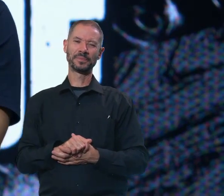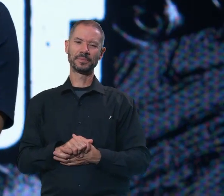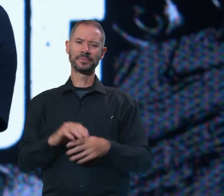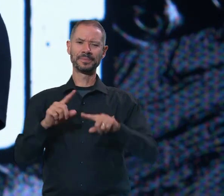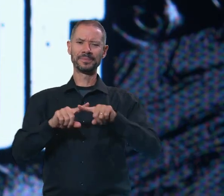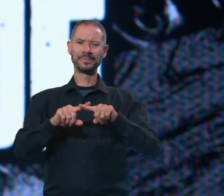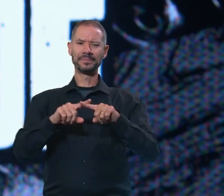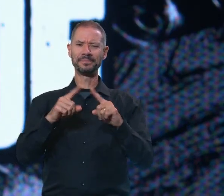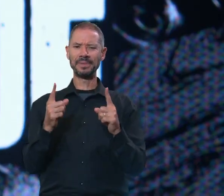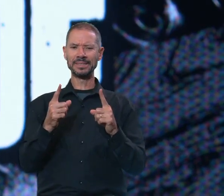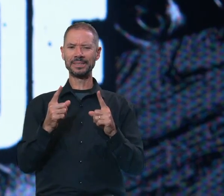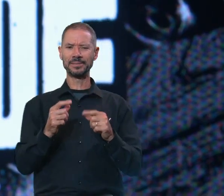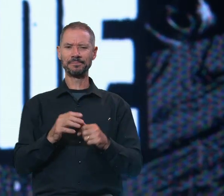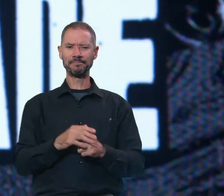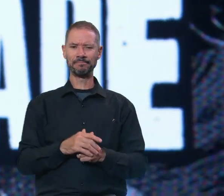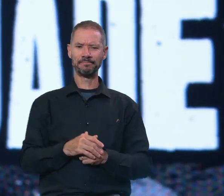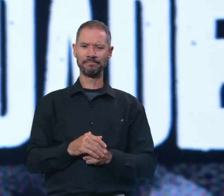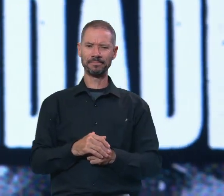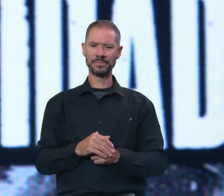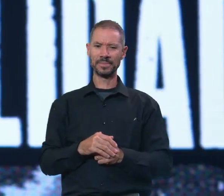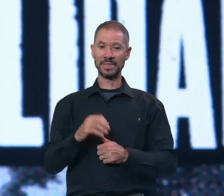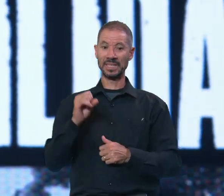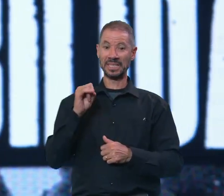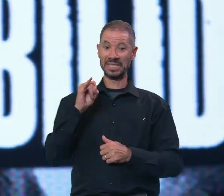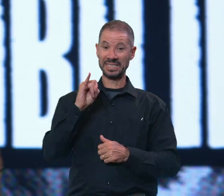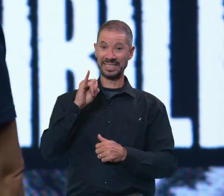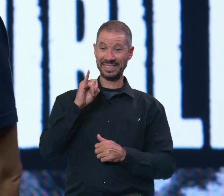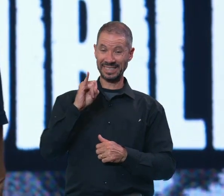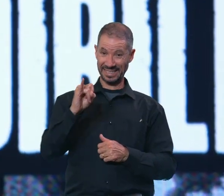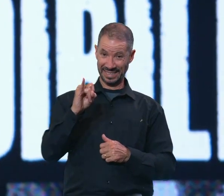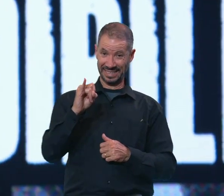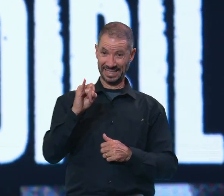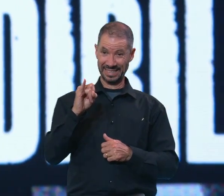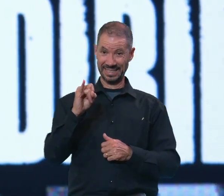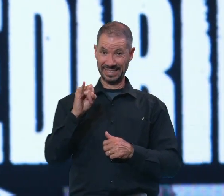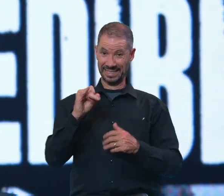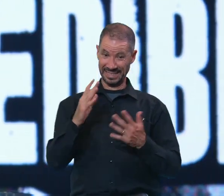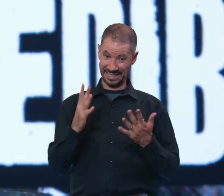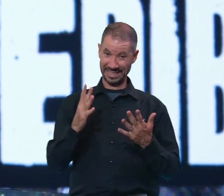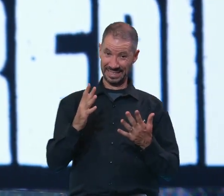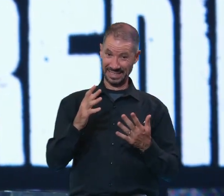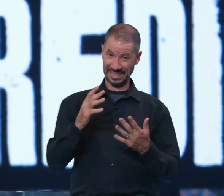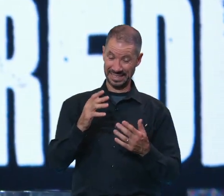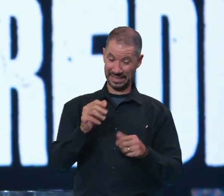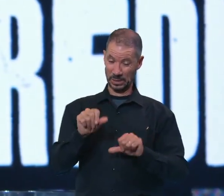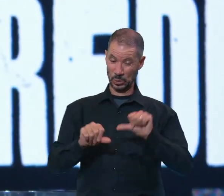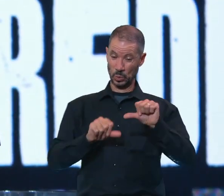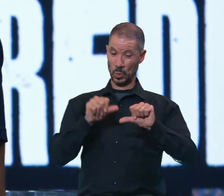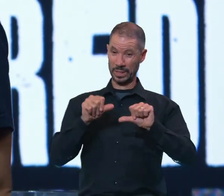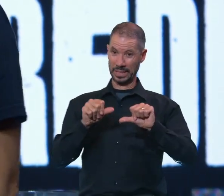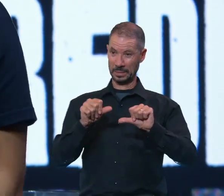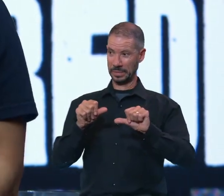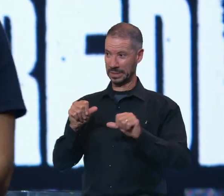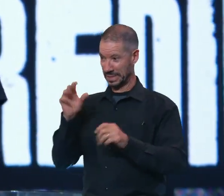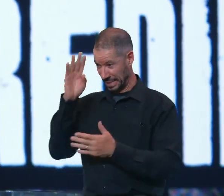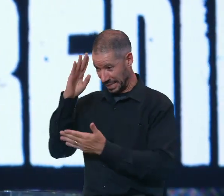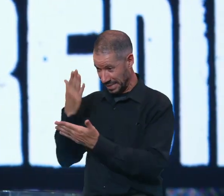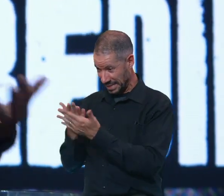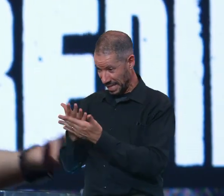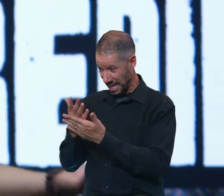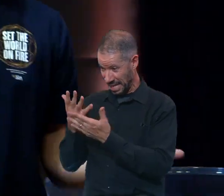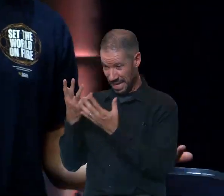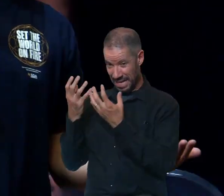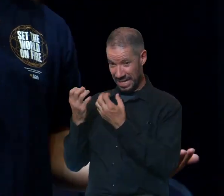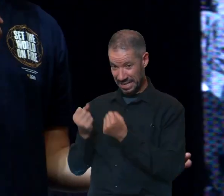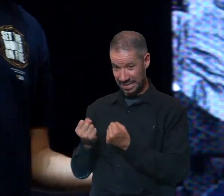Mas, gente, sabe qual é a questão? Se você ficar dando bola para essas coisas, isso se torna pesado. Agora, quando você está